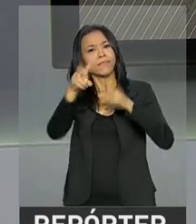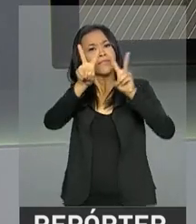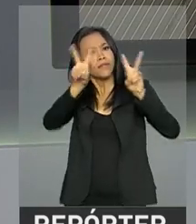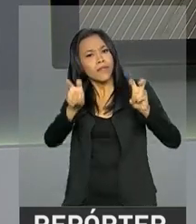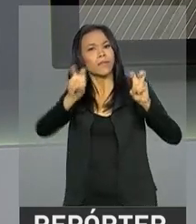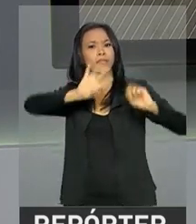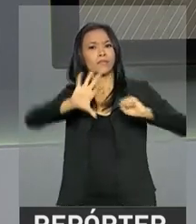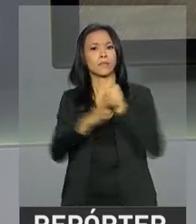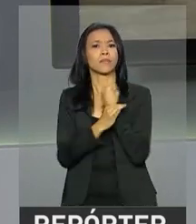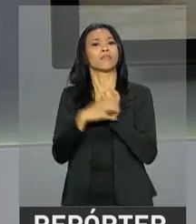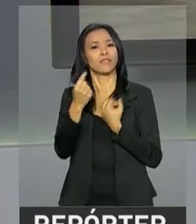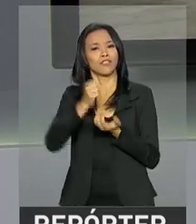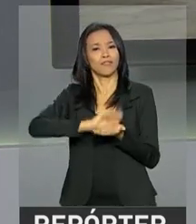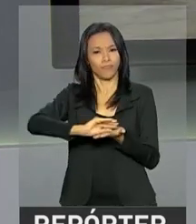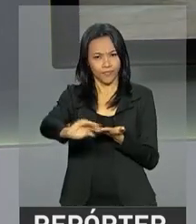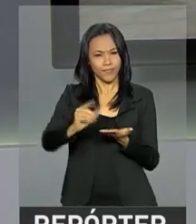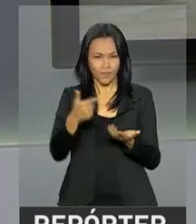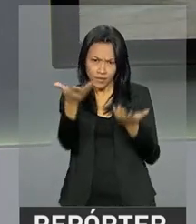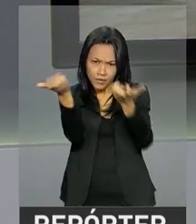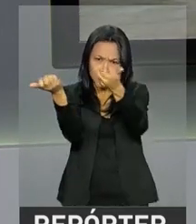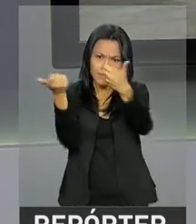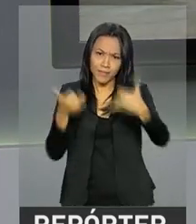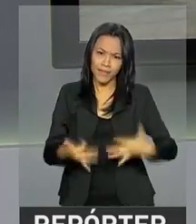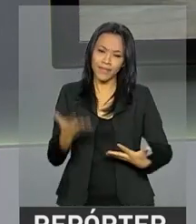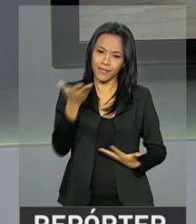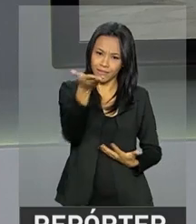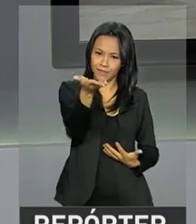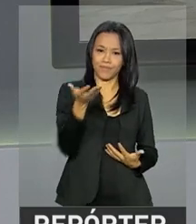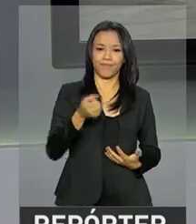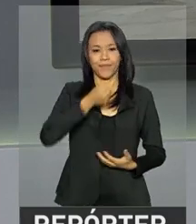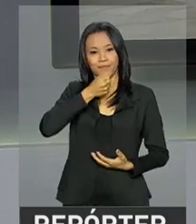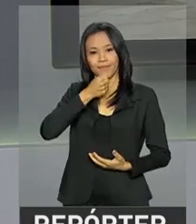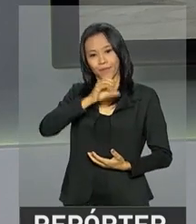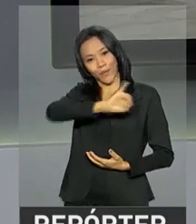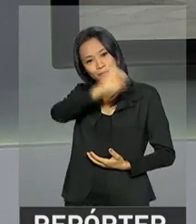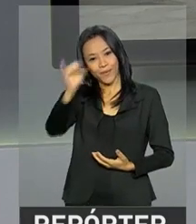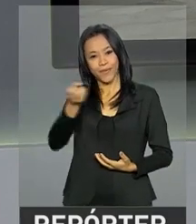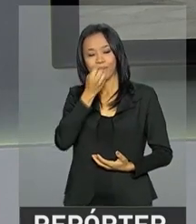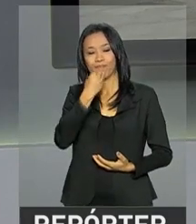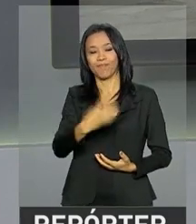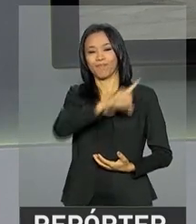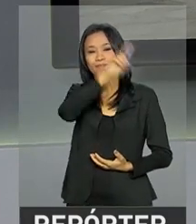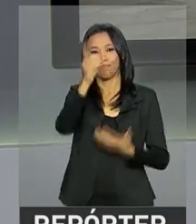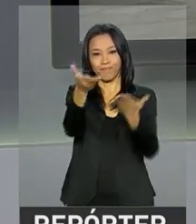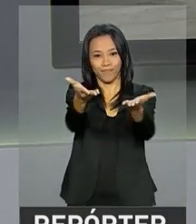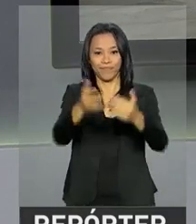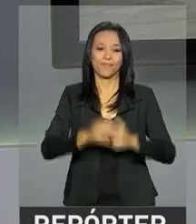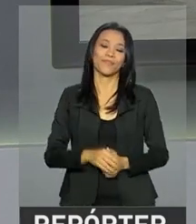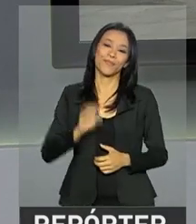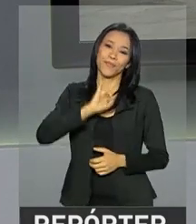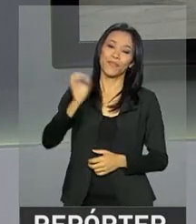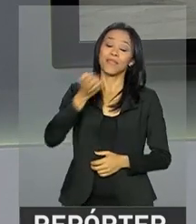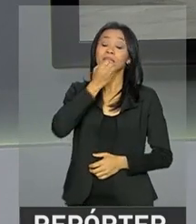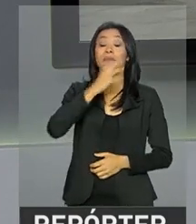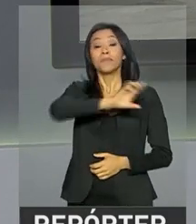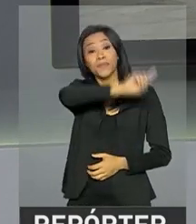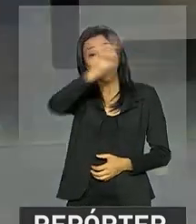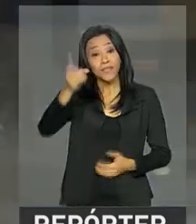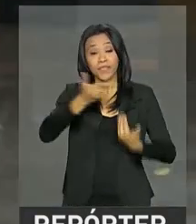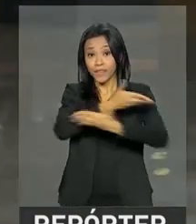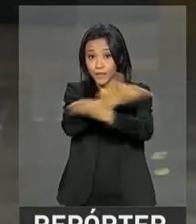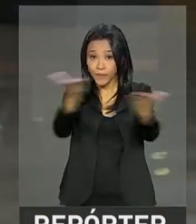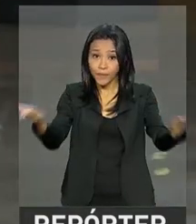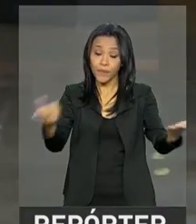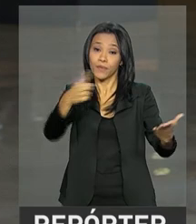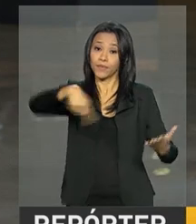liberação de recursos quem explica pra gente a repórter luana karen luana bom dia pra você olá renata bom dia bom dia a todos